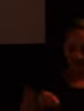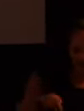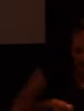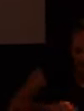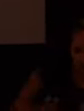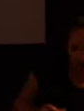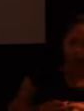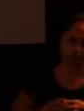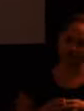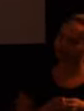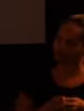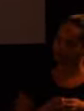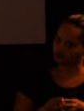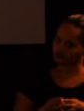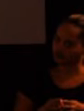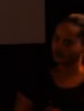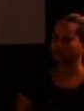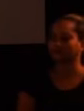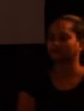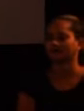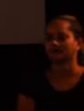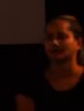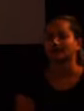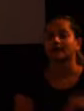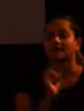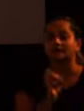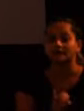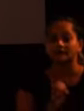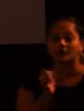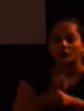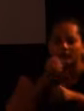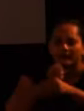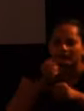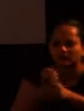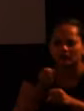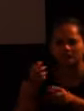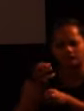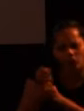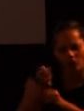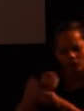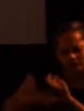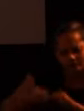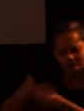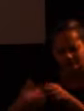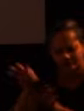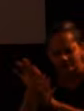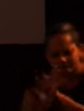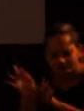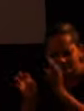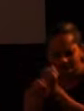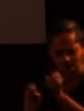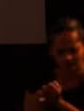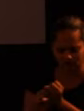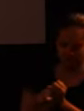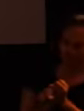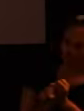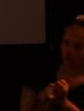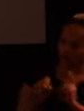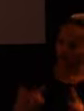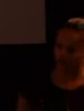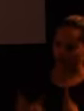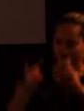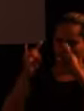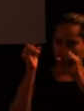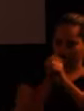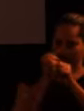cômputo. Ou seja, num determinado momento, o investidor, o empresário, ele vai ter que fazer a conta. Eu vou disponibilizar a garagem, nesse espaço de garagem eu vou